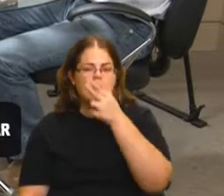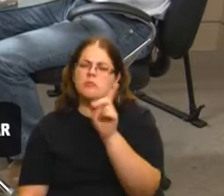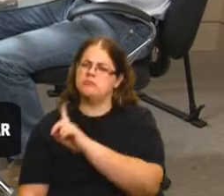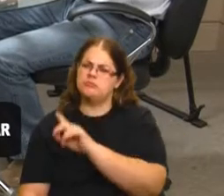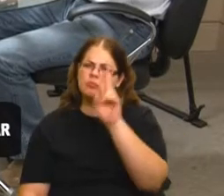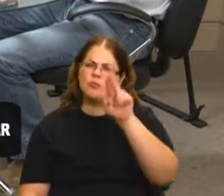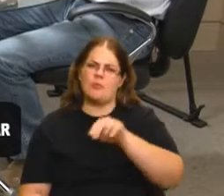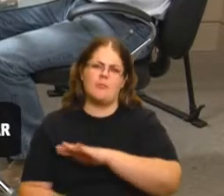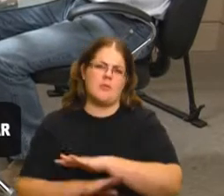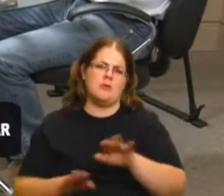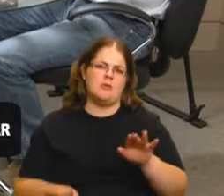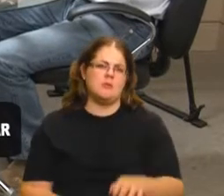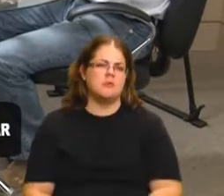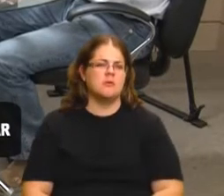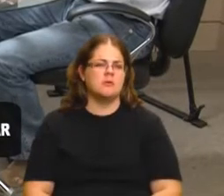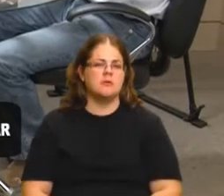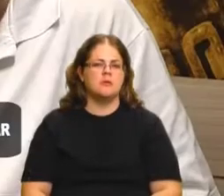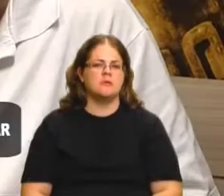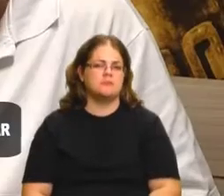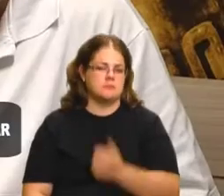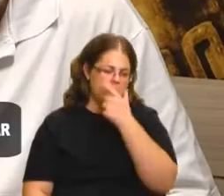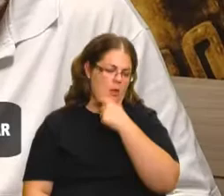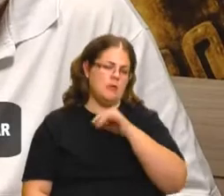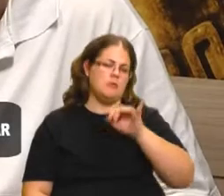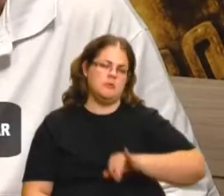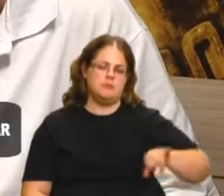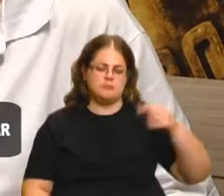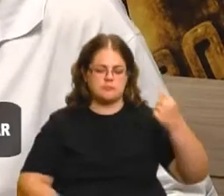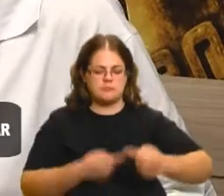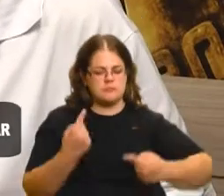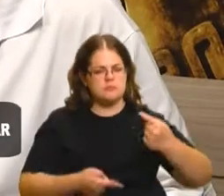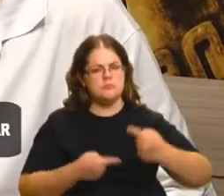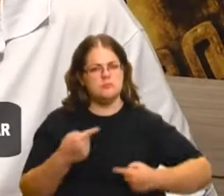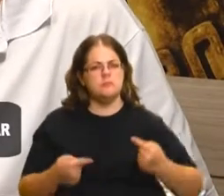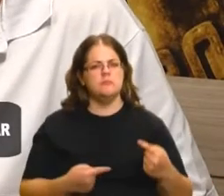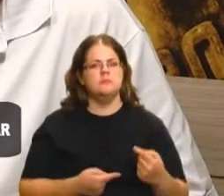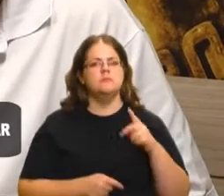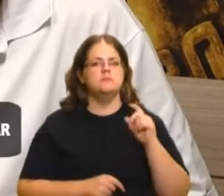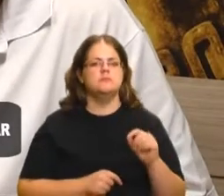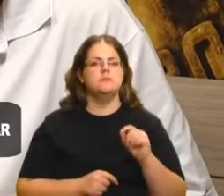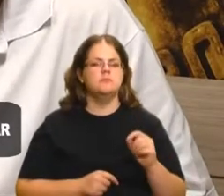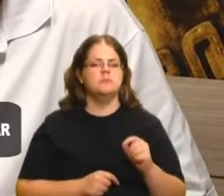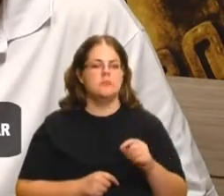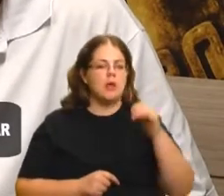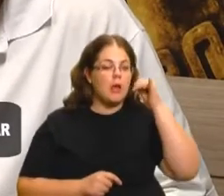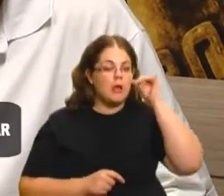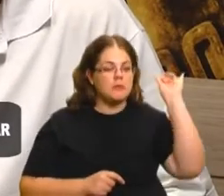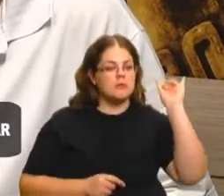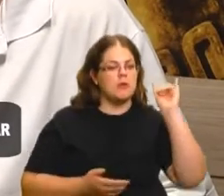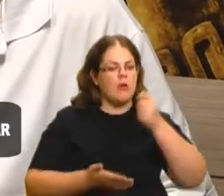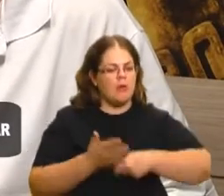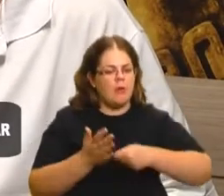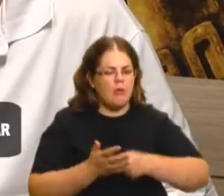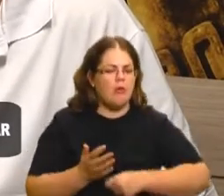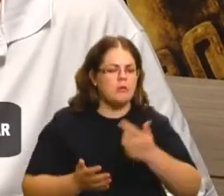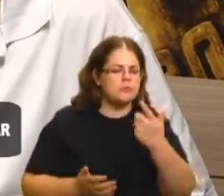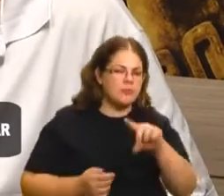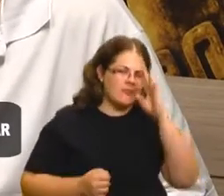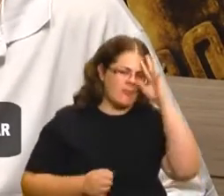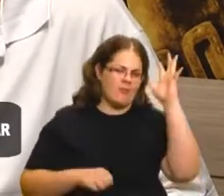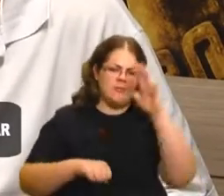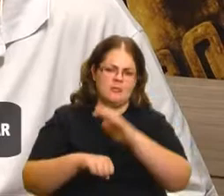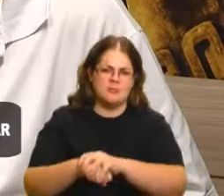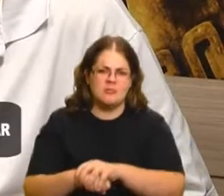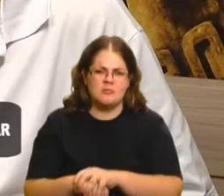mais. Exatamente. E eu acho que é importantíssimo a gente trazer esse tipo de discussão para evitar que novas tentativas prosperem. Não